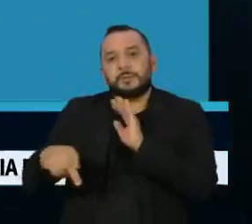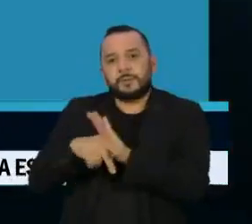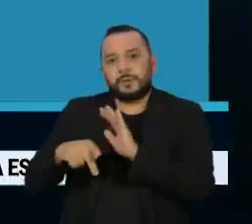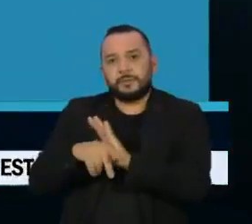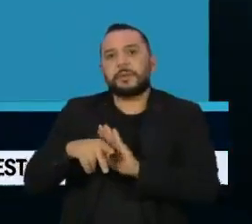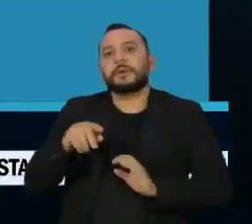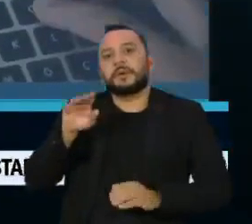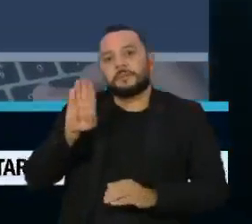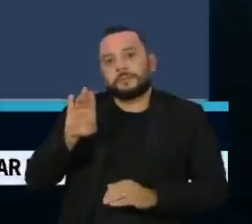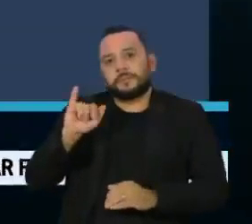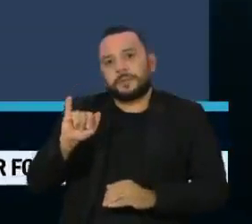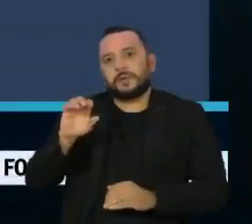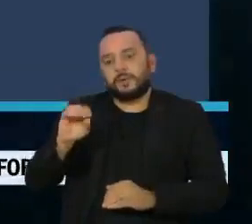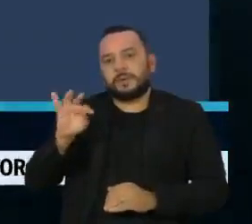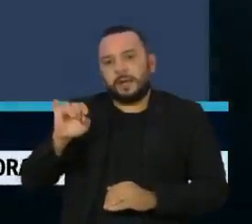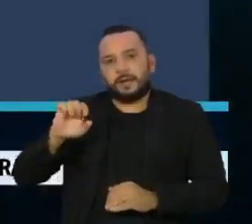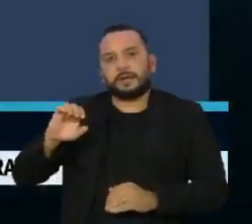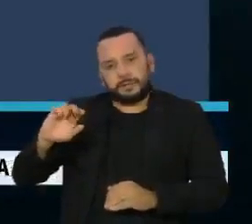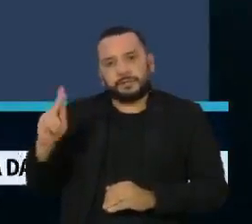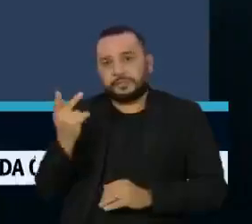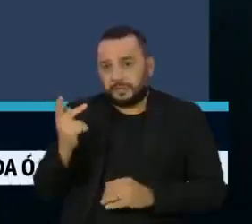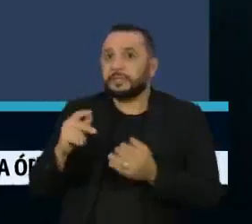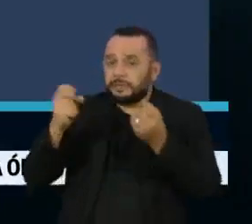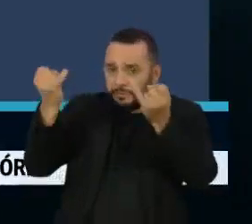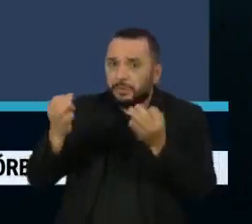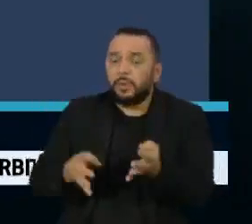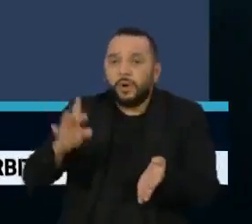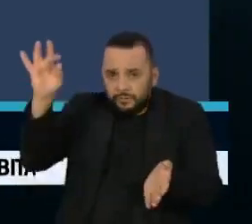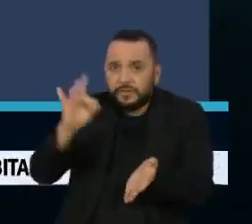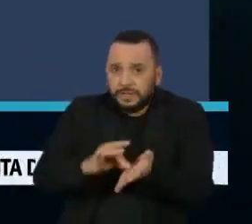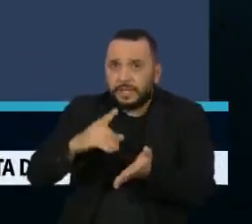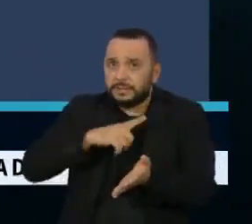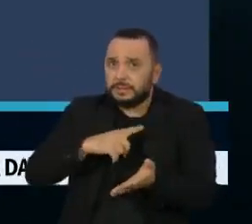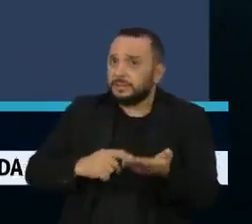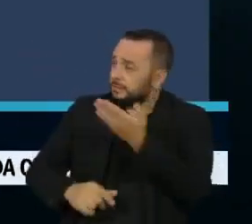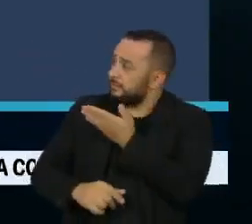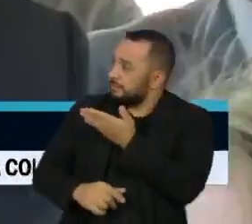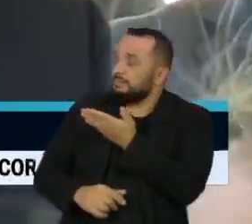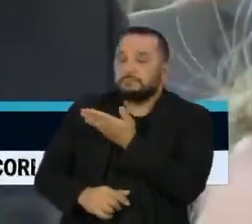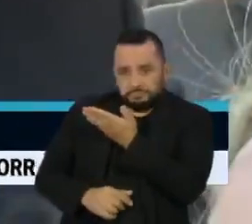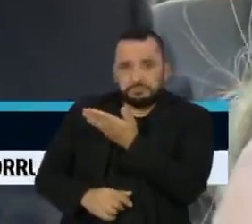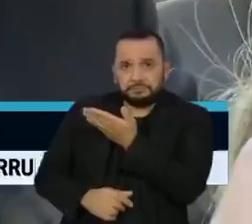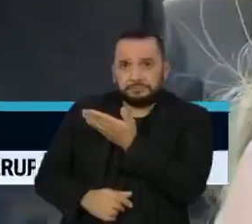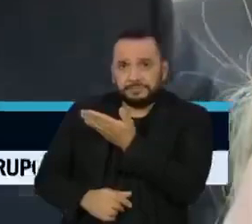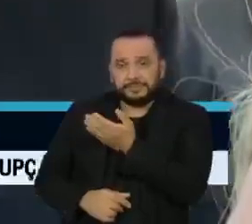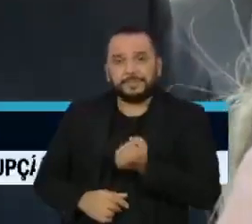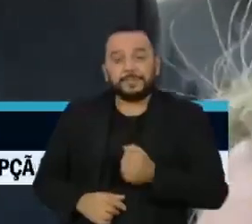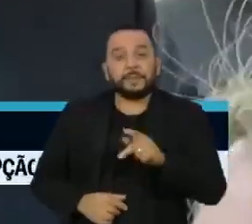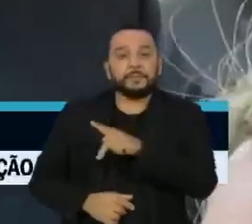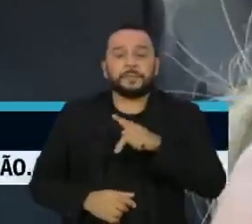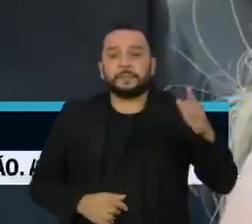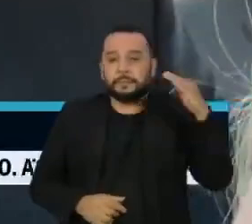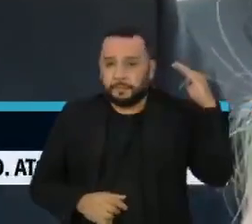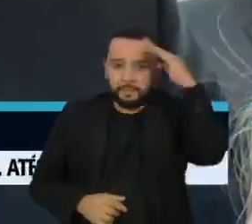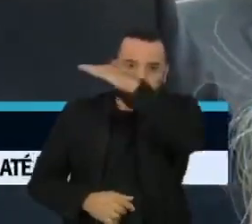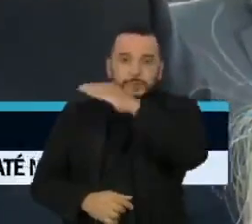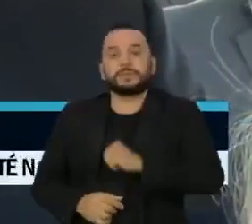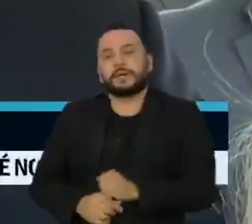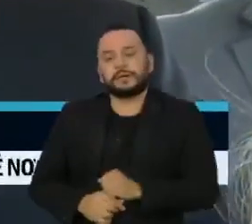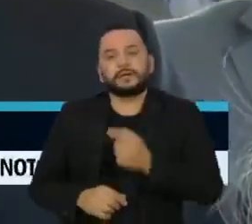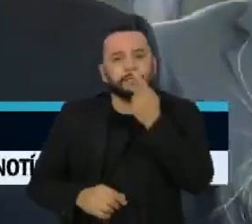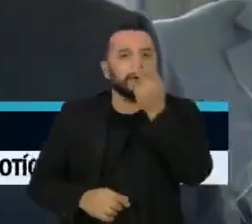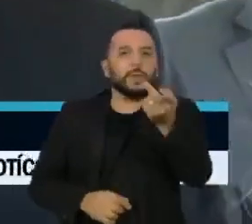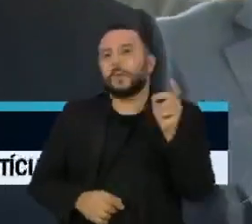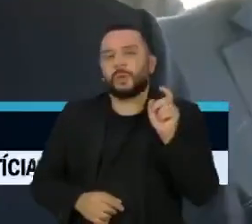imunizante, reconheceu a veracidade da nota, que é conhecida como invoice. O presidente Jair Bolsonaro